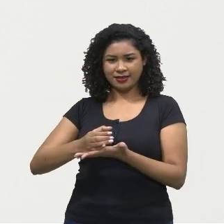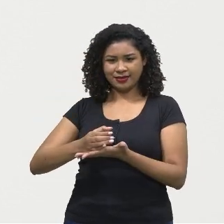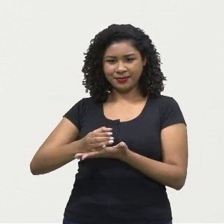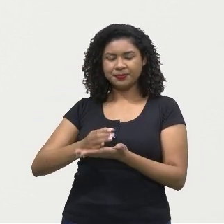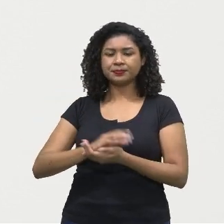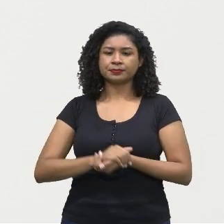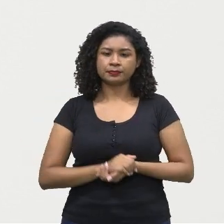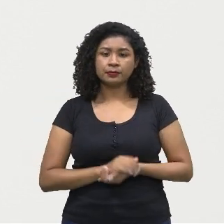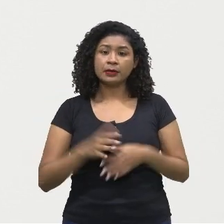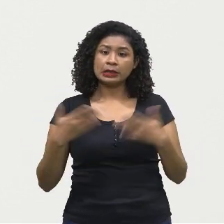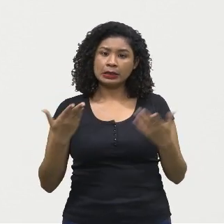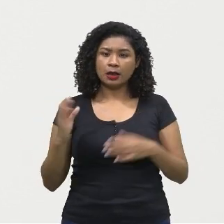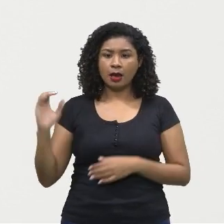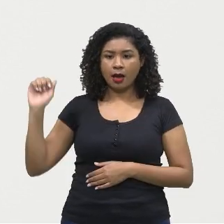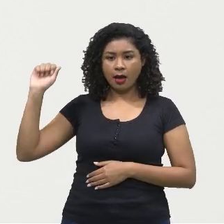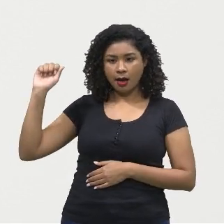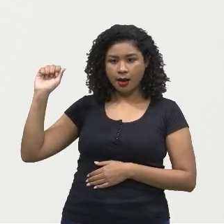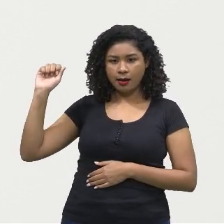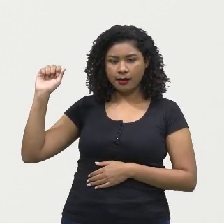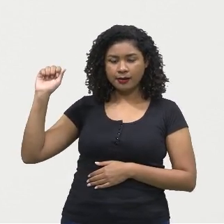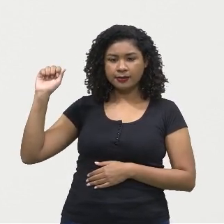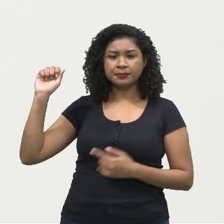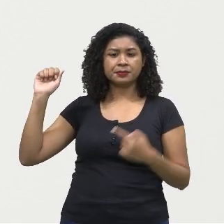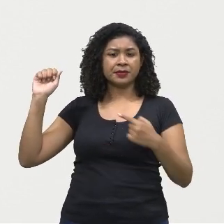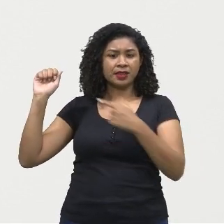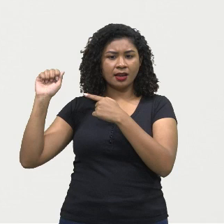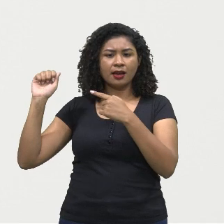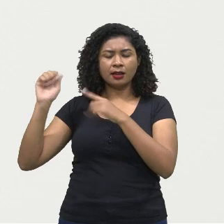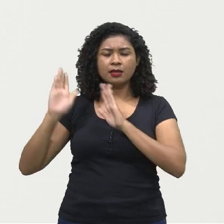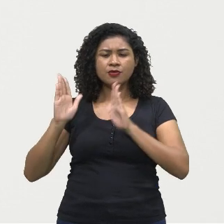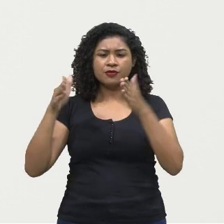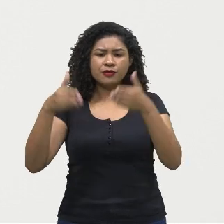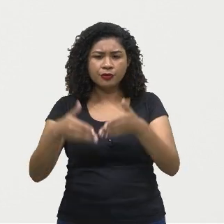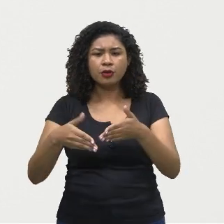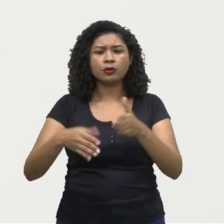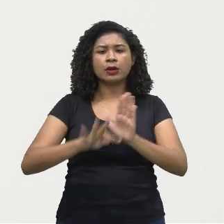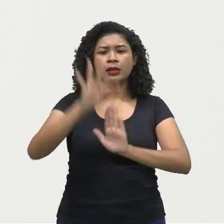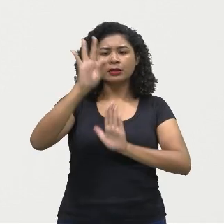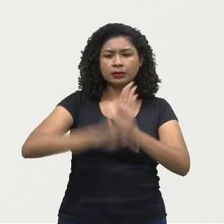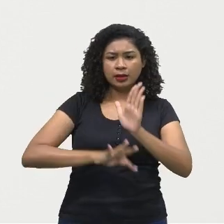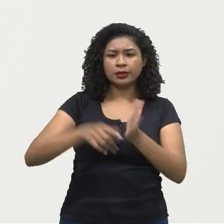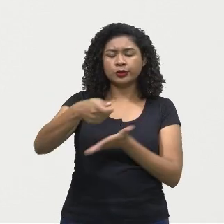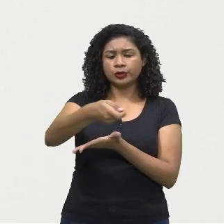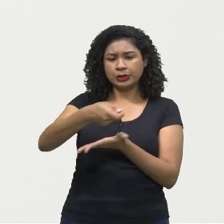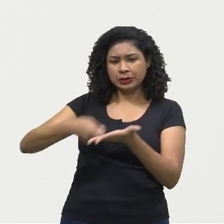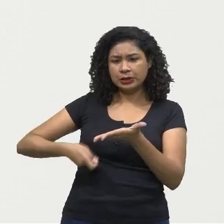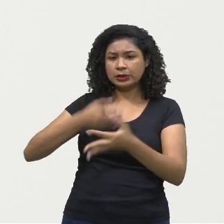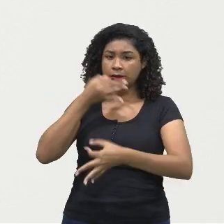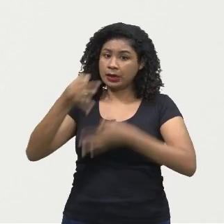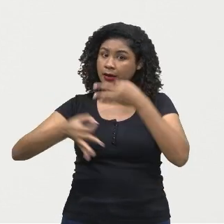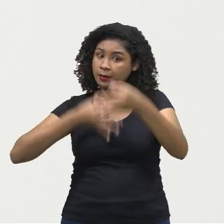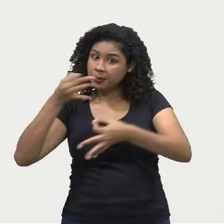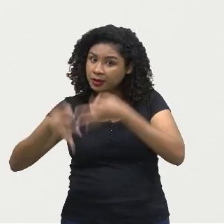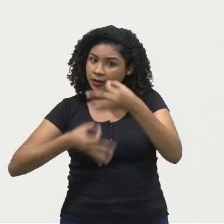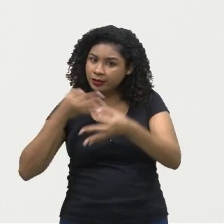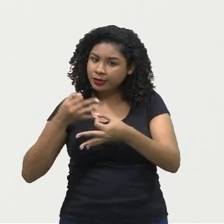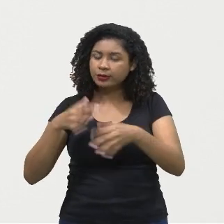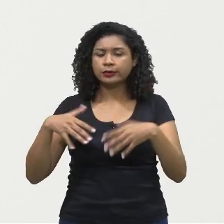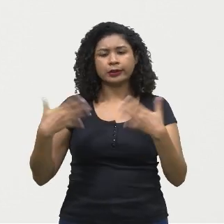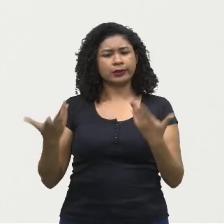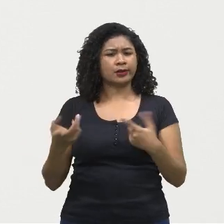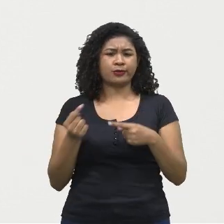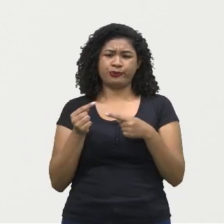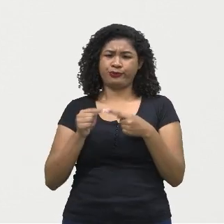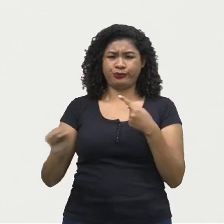Esta alternativa se refere ao texto dissertativo argumentativo, correto? Então você já sabe que não